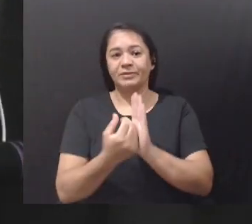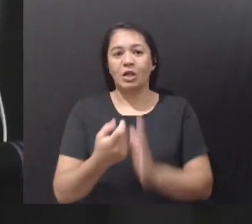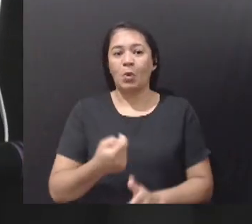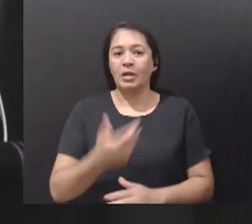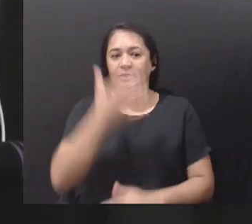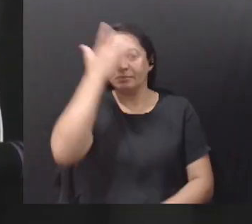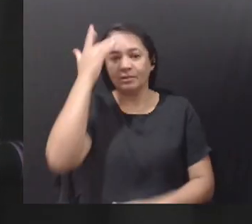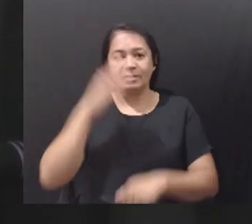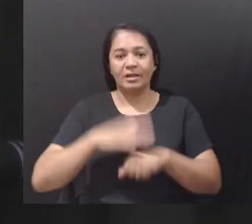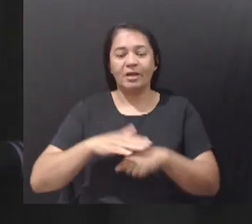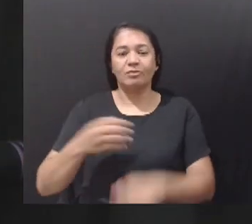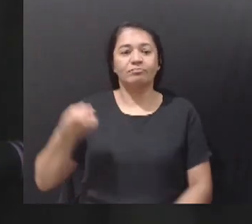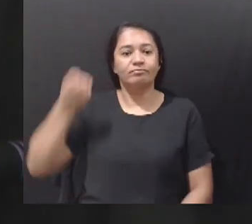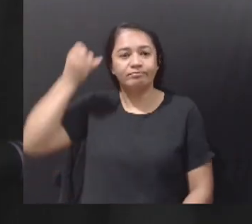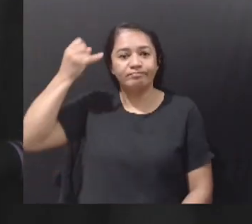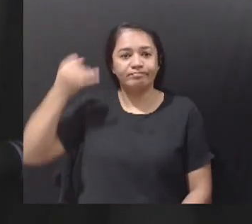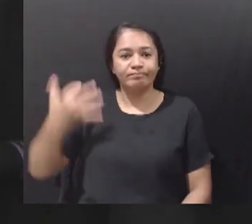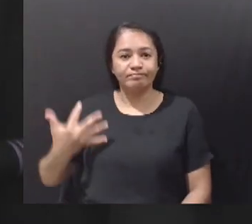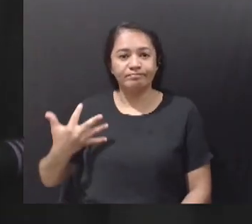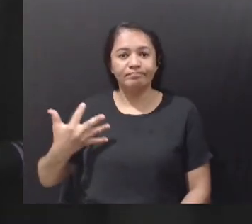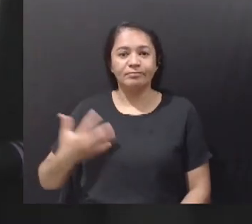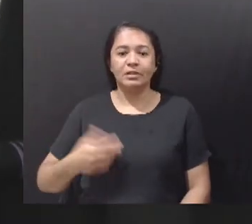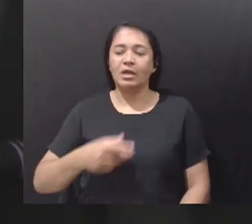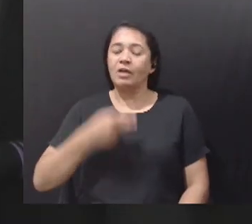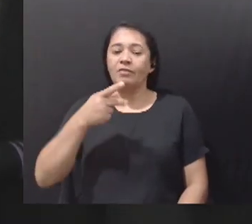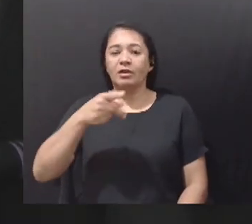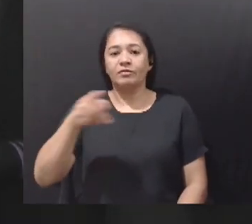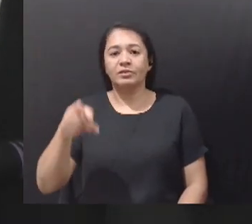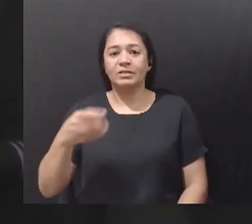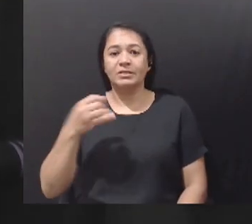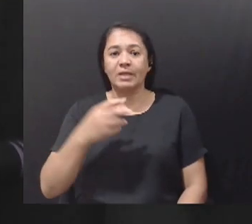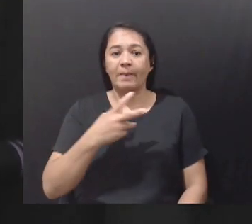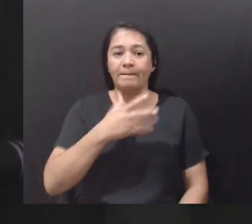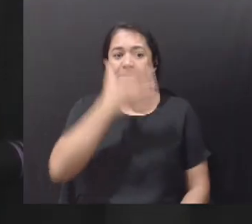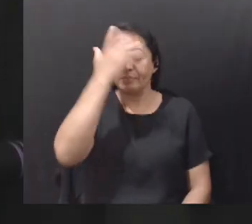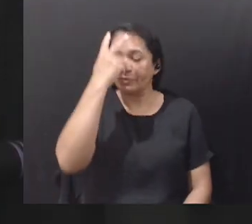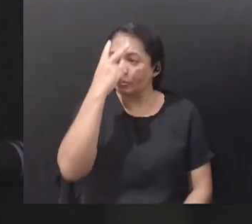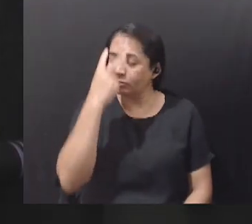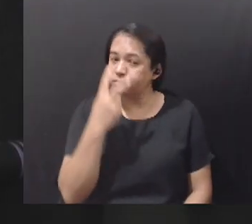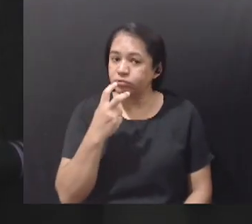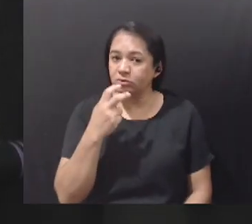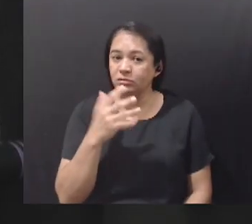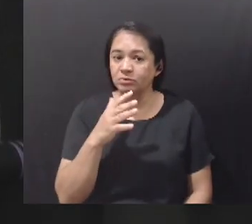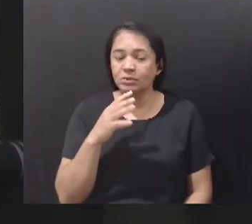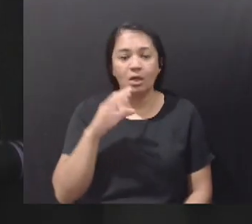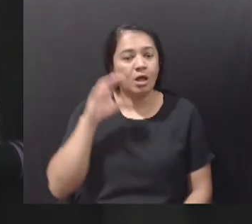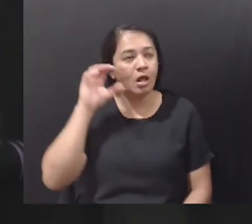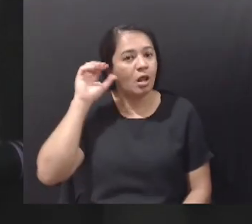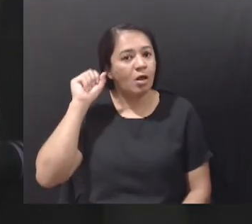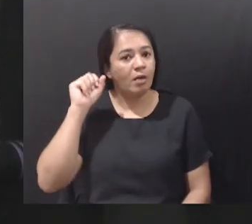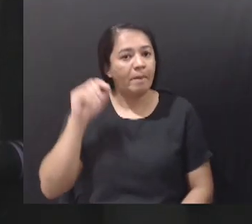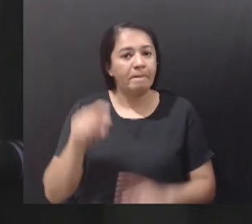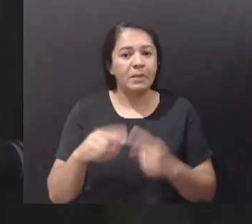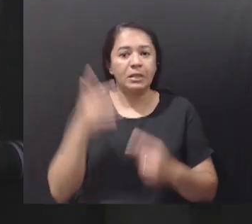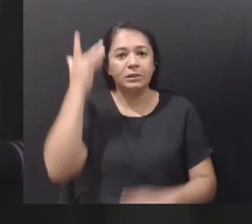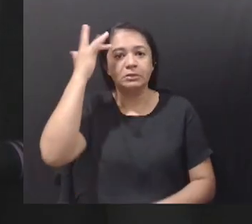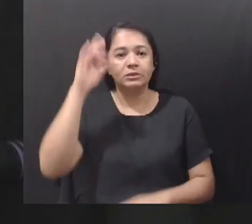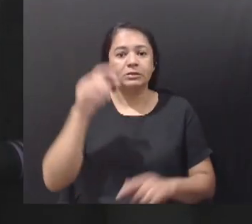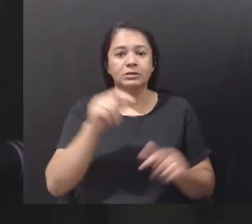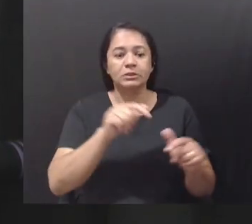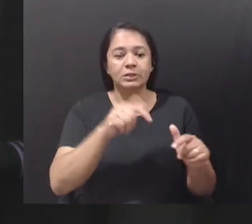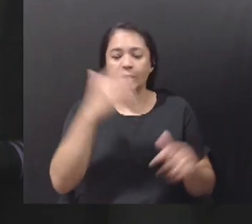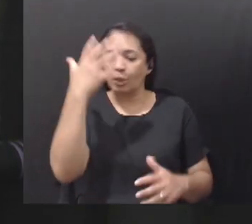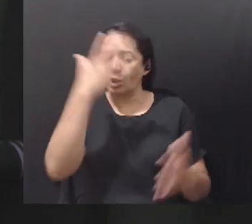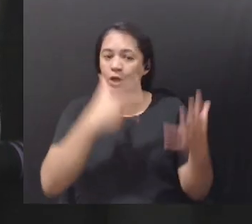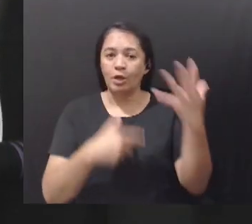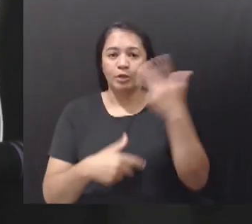essa autodescrição, dizer quem é você. Porque alguém que é cego está ouvindo o som, mas não está sabendo que aqui é um lugar bonito, todo